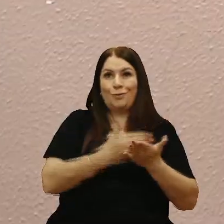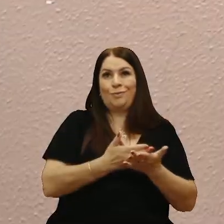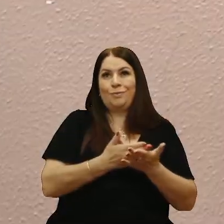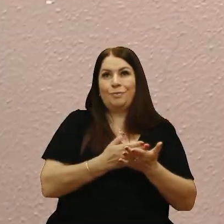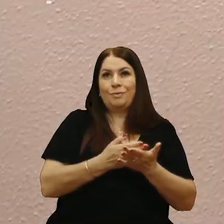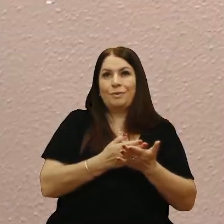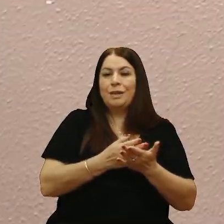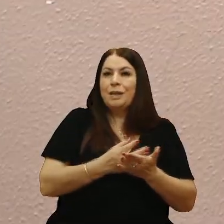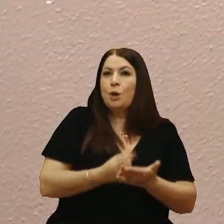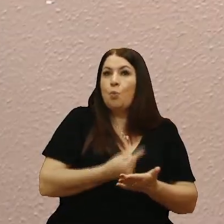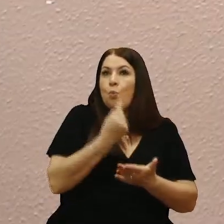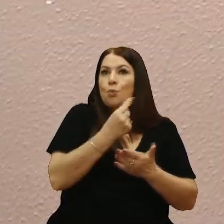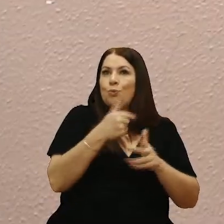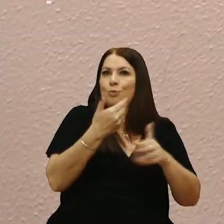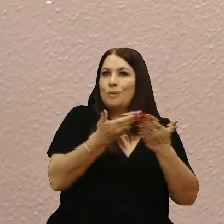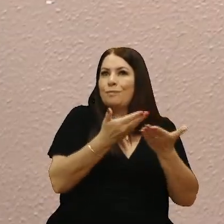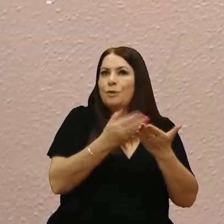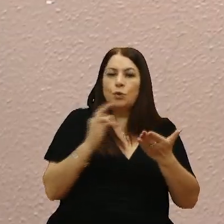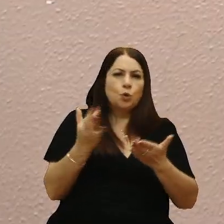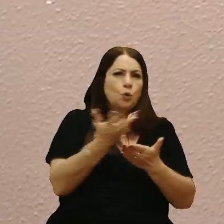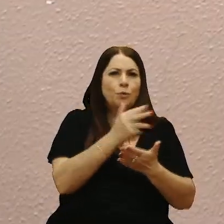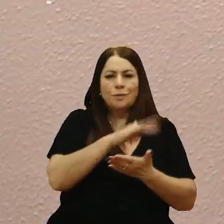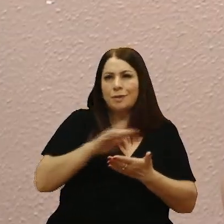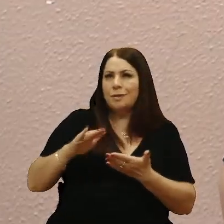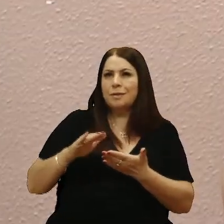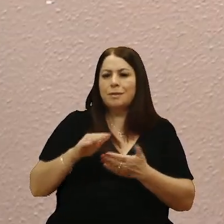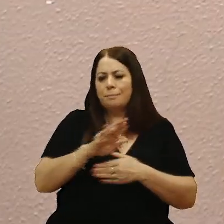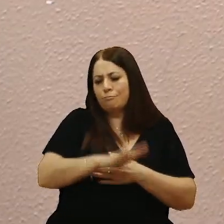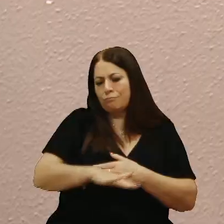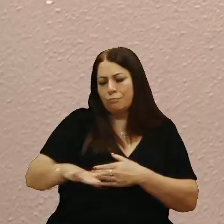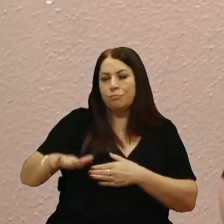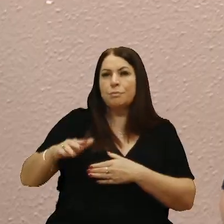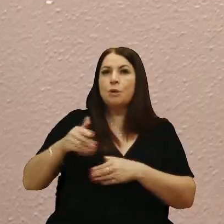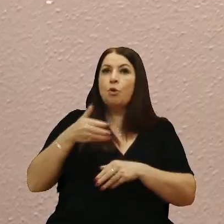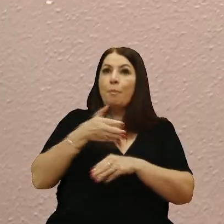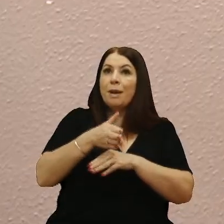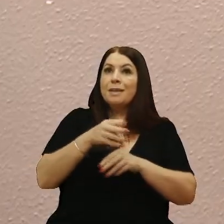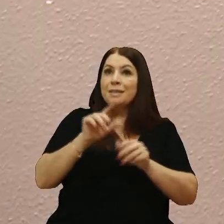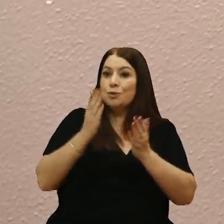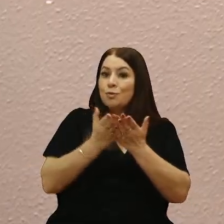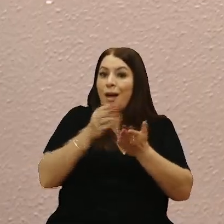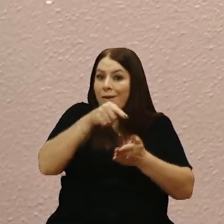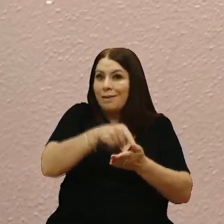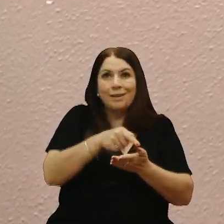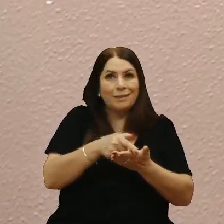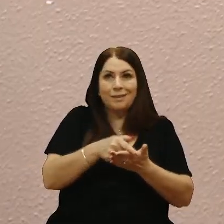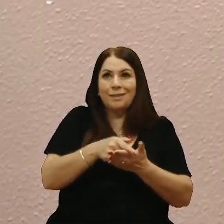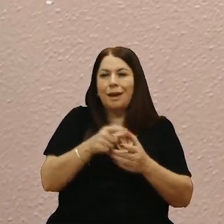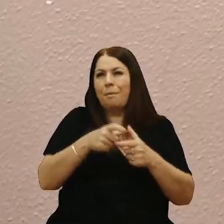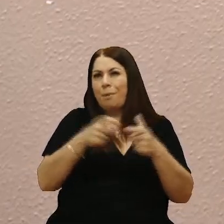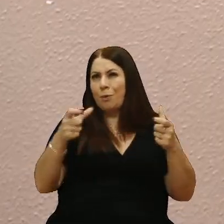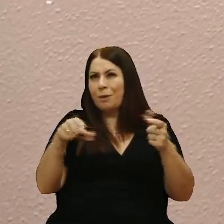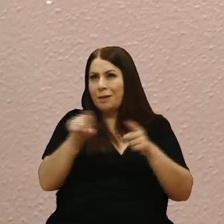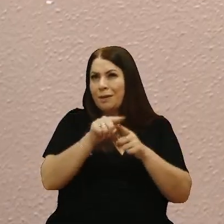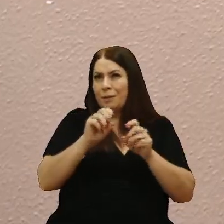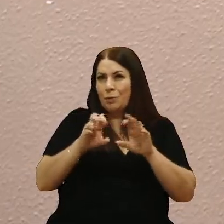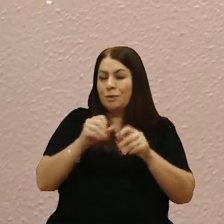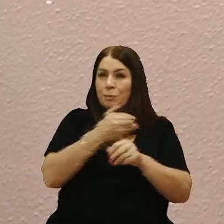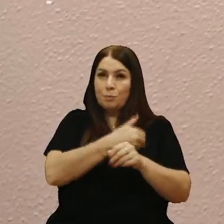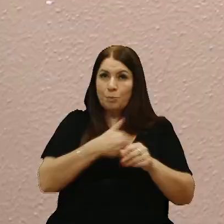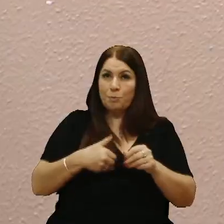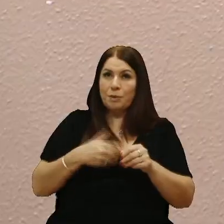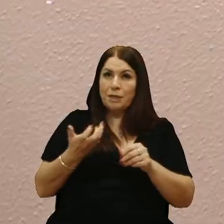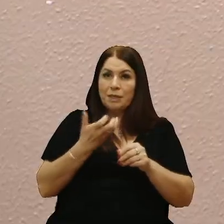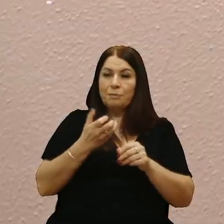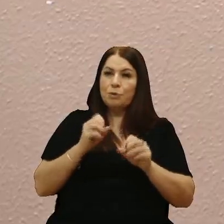é o único serviço que todas as crianças, desde pequenininhas, todo mundo passa pela escola, né? A maioria, na educação pública, queremos